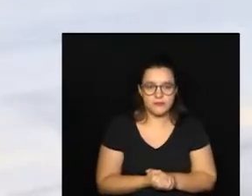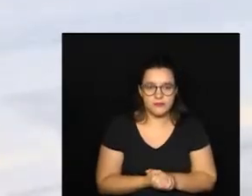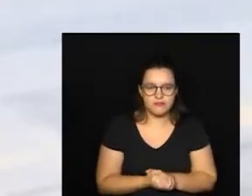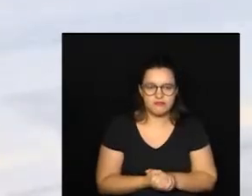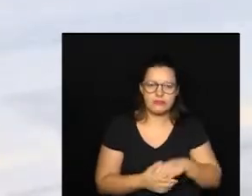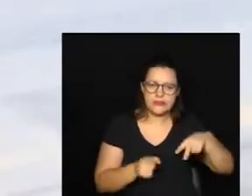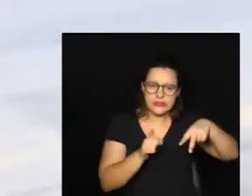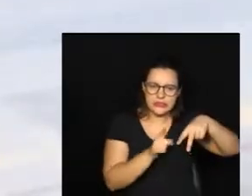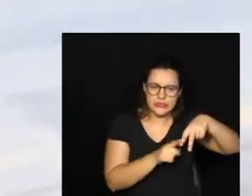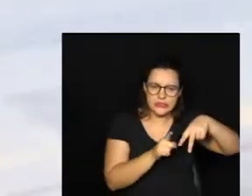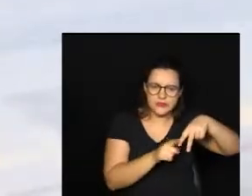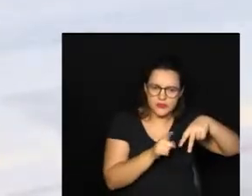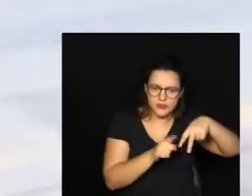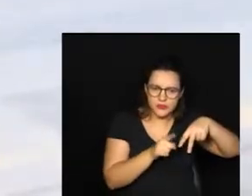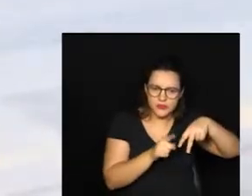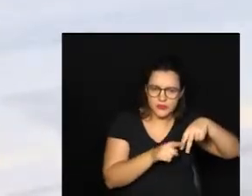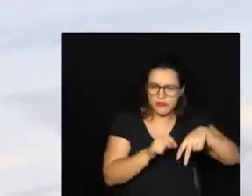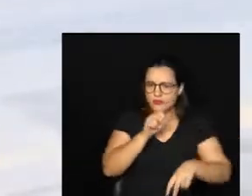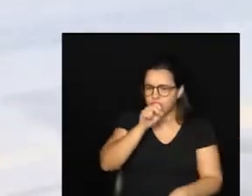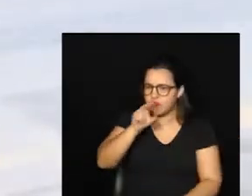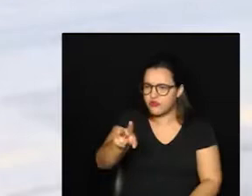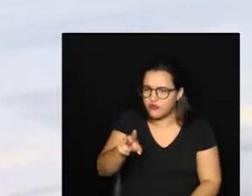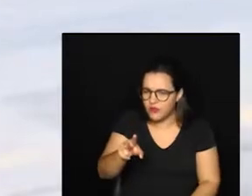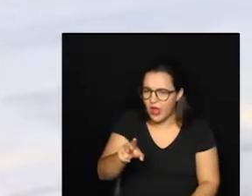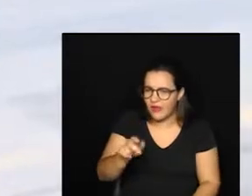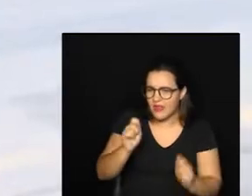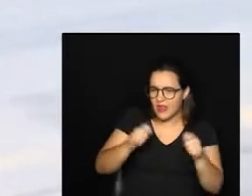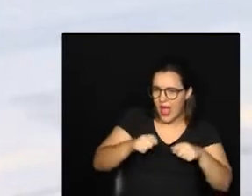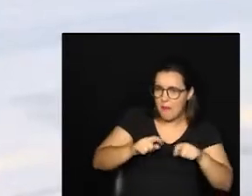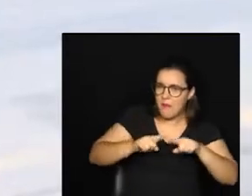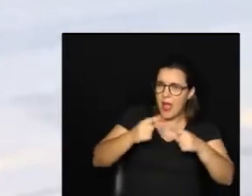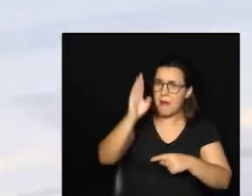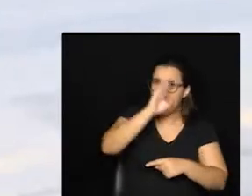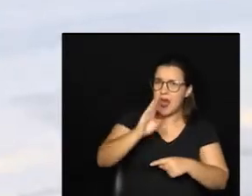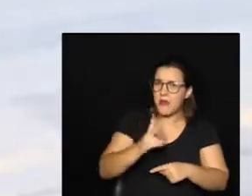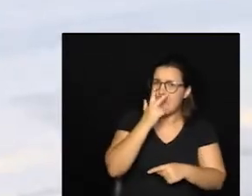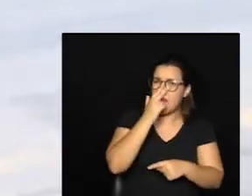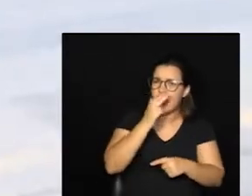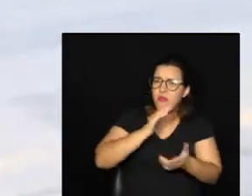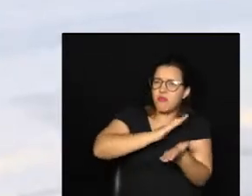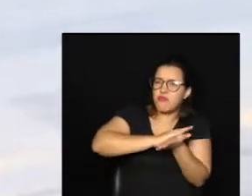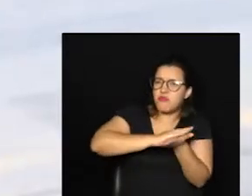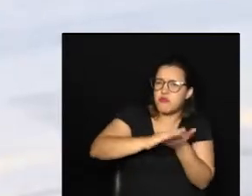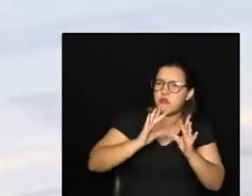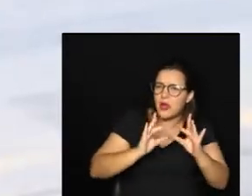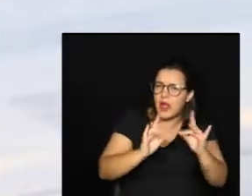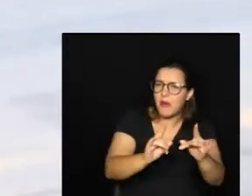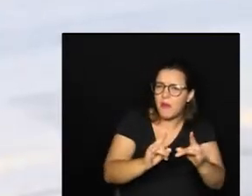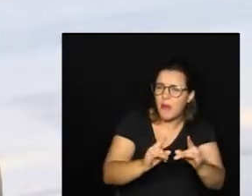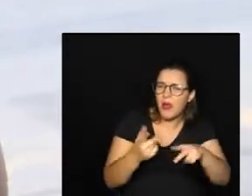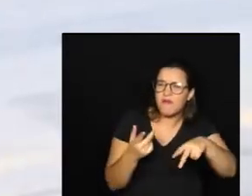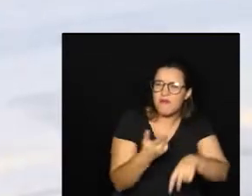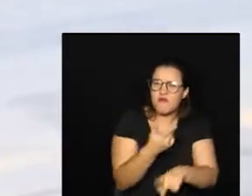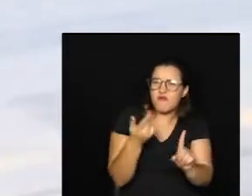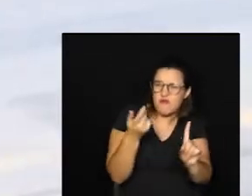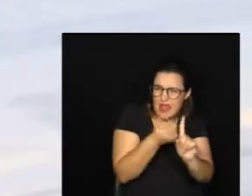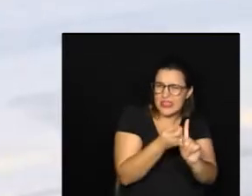doença contagiosa, mas ela está erradicada aqui no Brasil. Exato. Por que que é tão importante ter a vacinação?